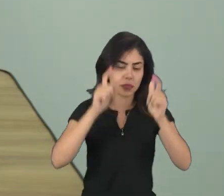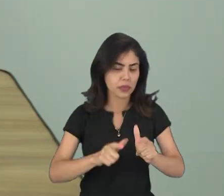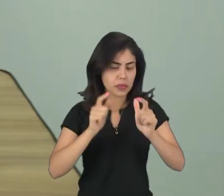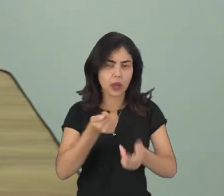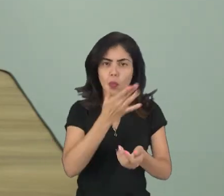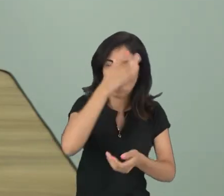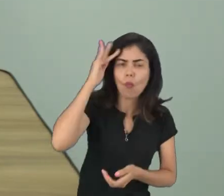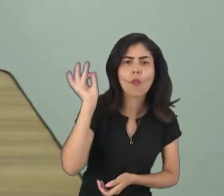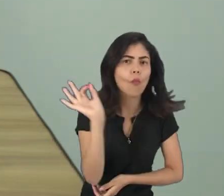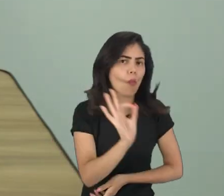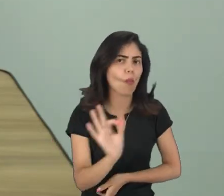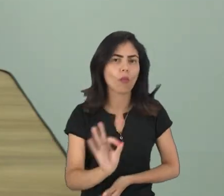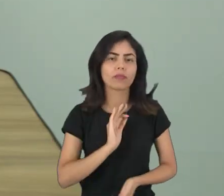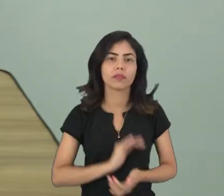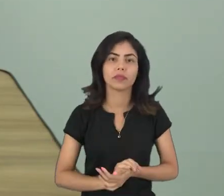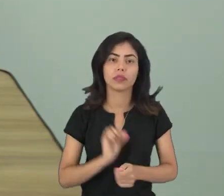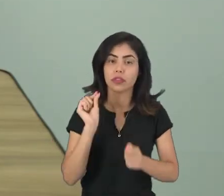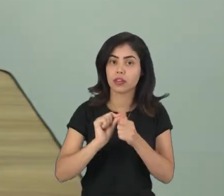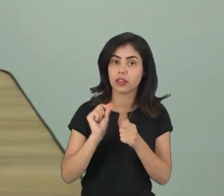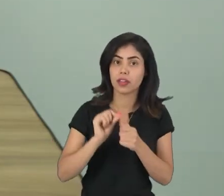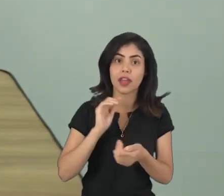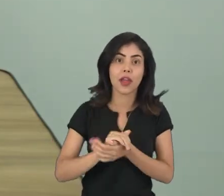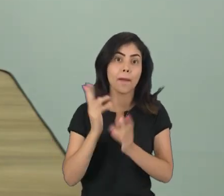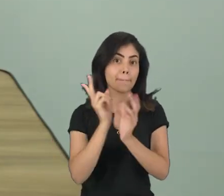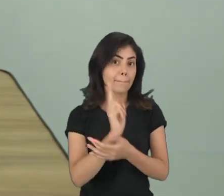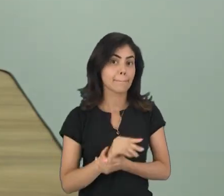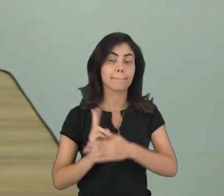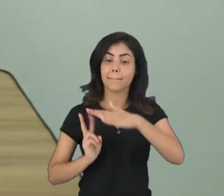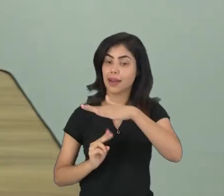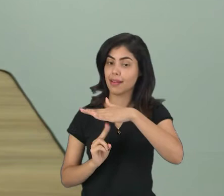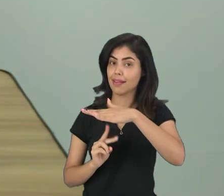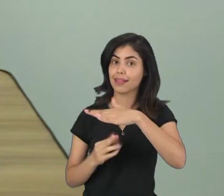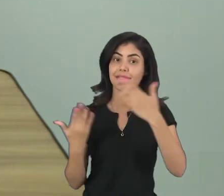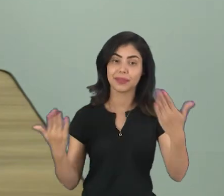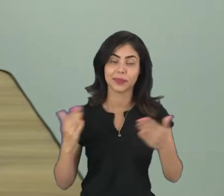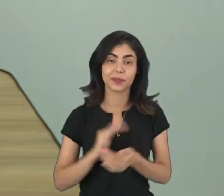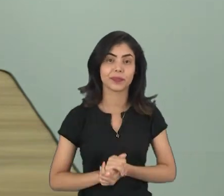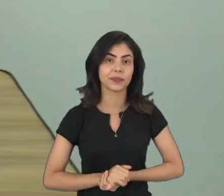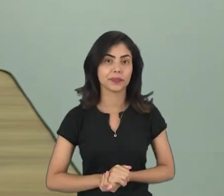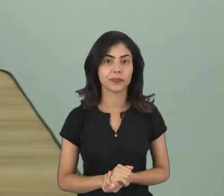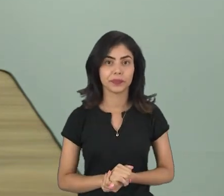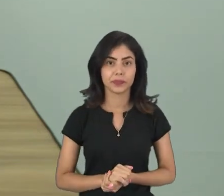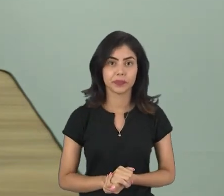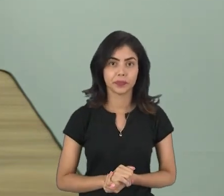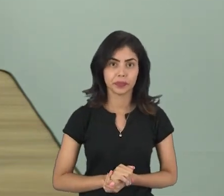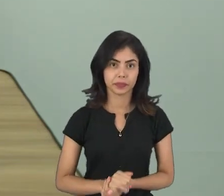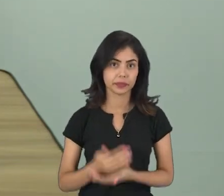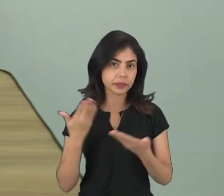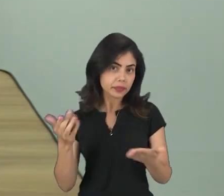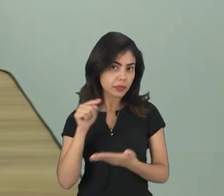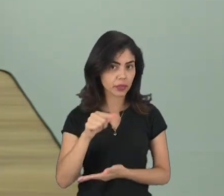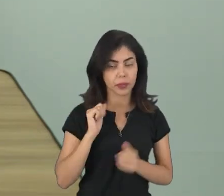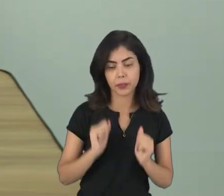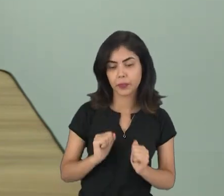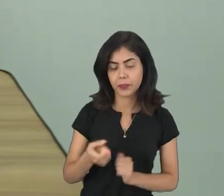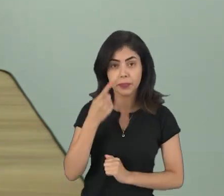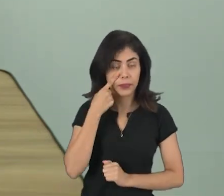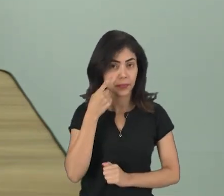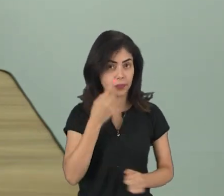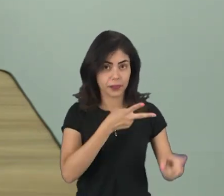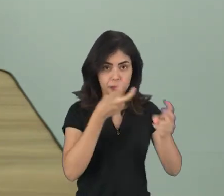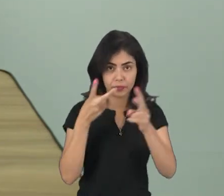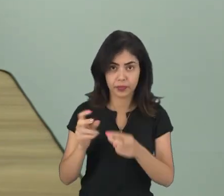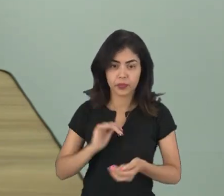que ninguém utilizava virou uma praça, isso mesmo, virou uma praça. Então, nós podemos